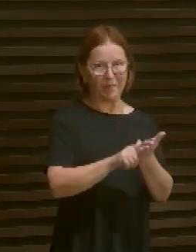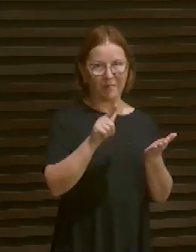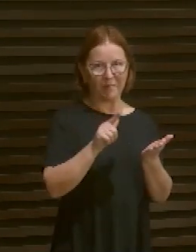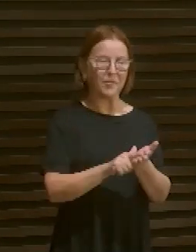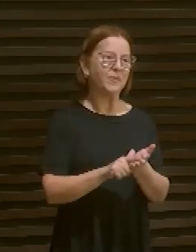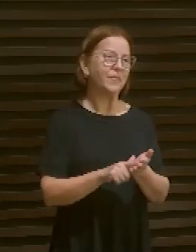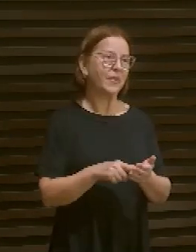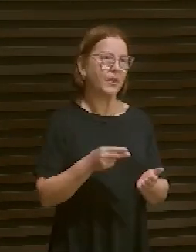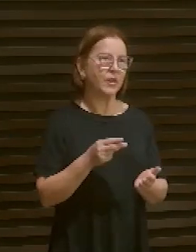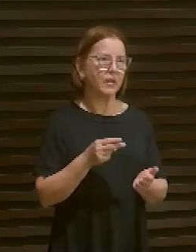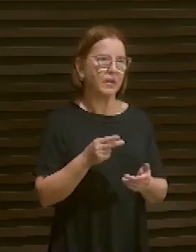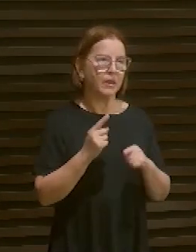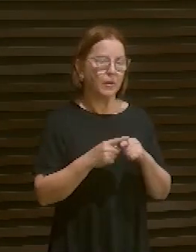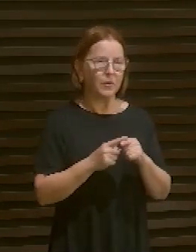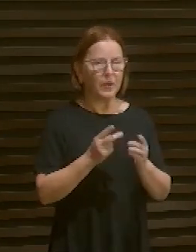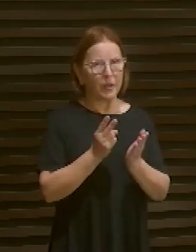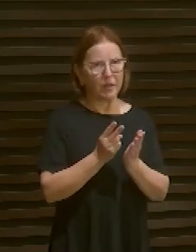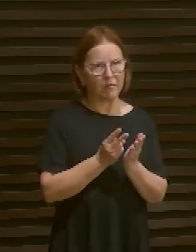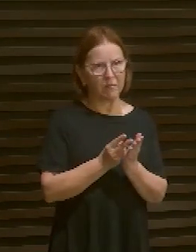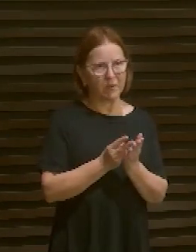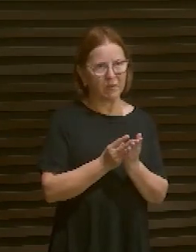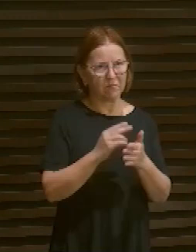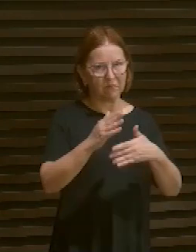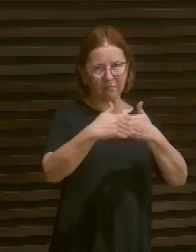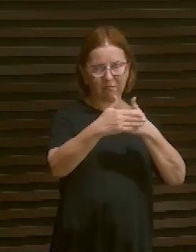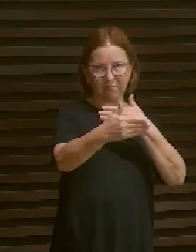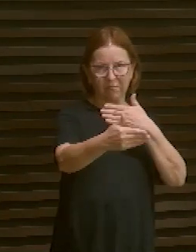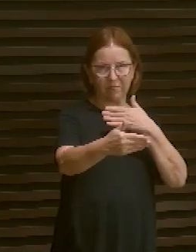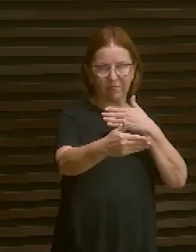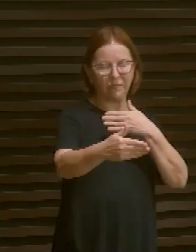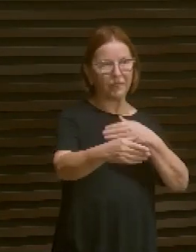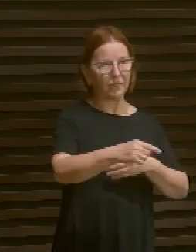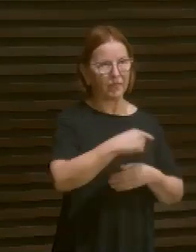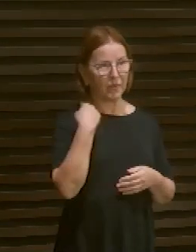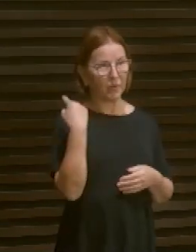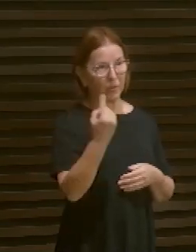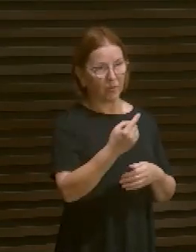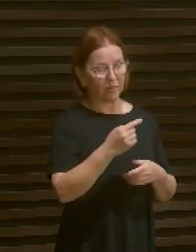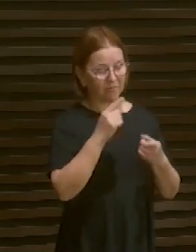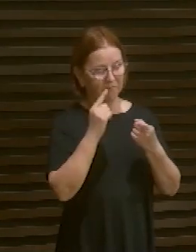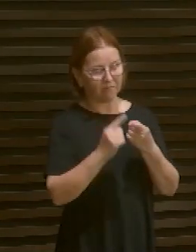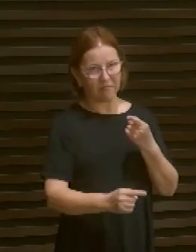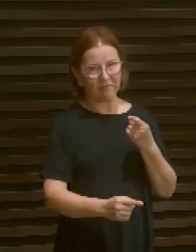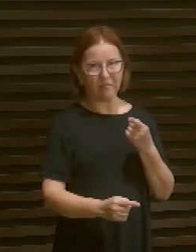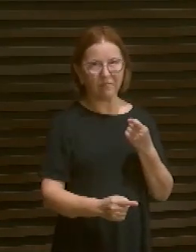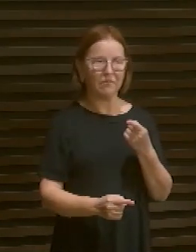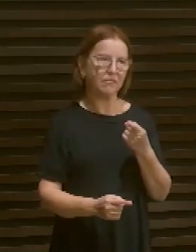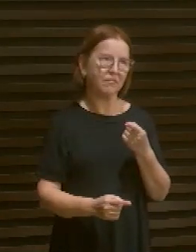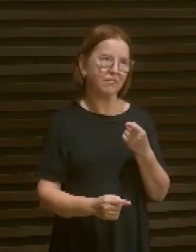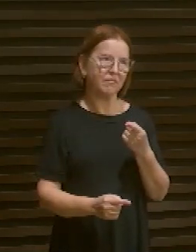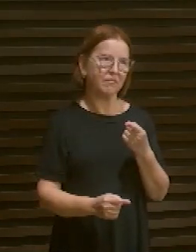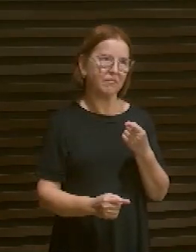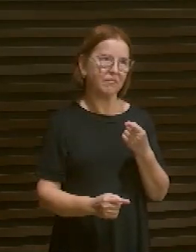mesmo aí para frente, nós vamos ser privados